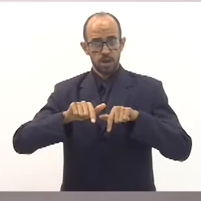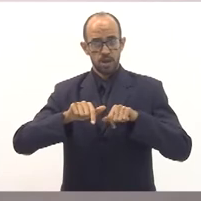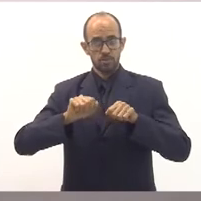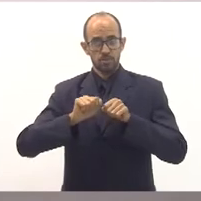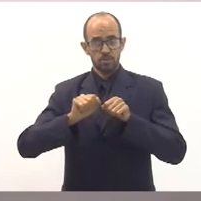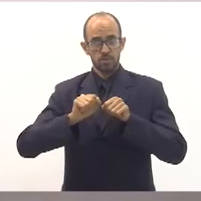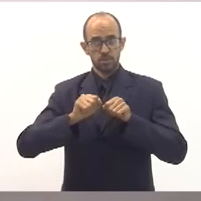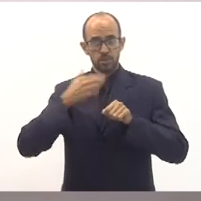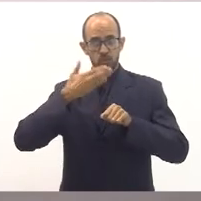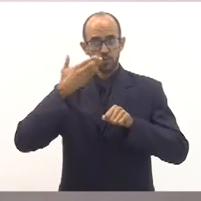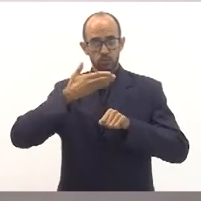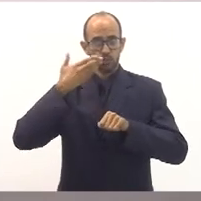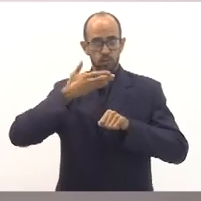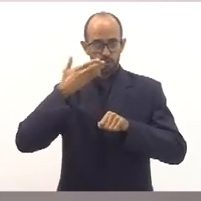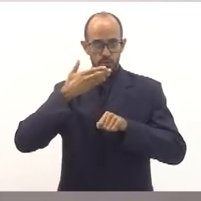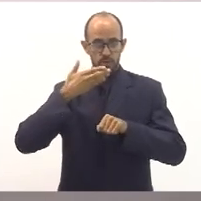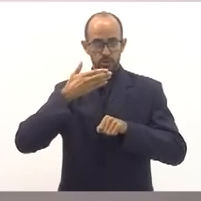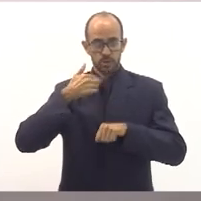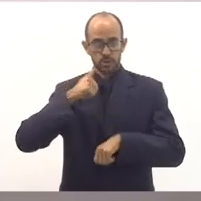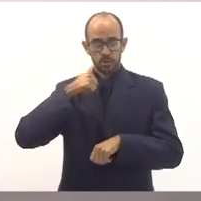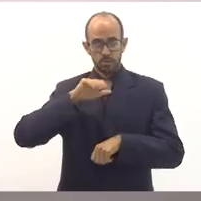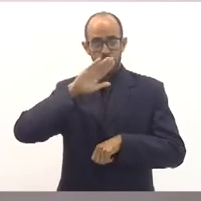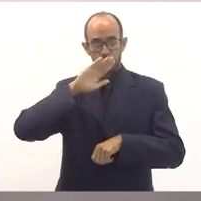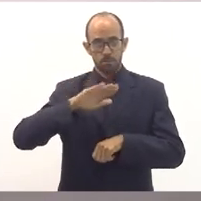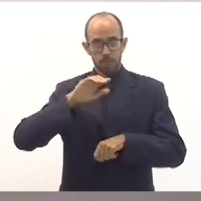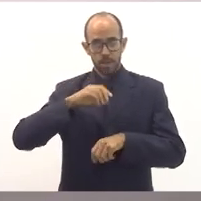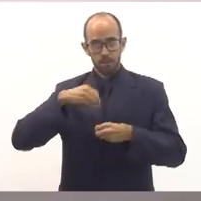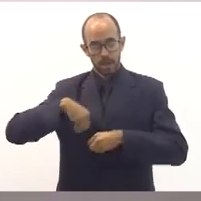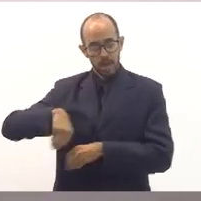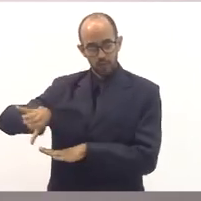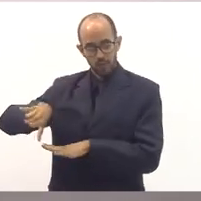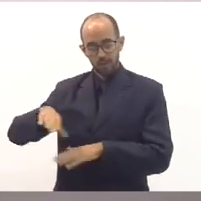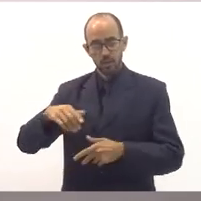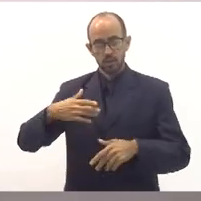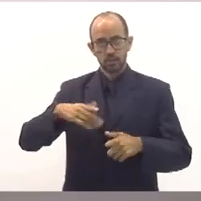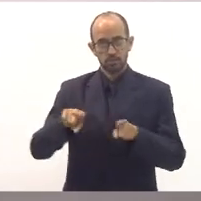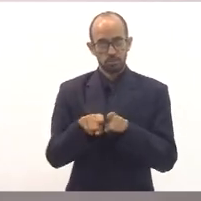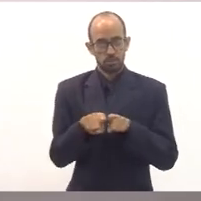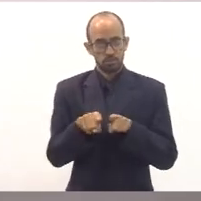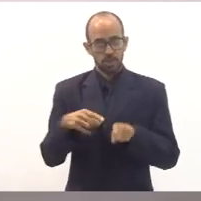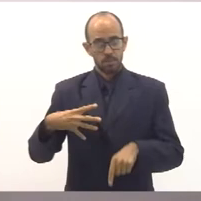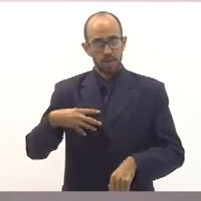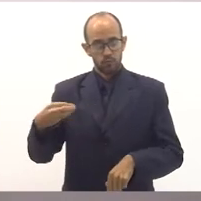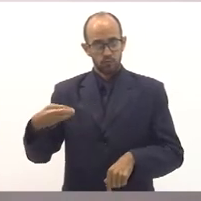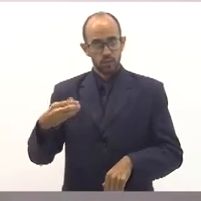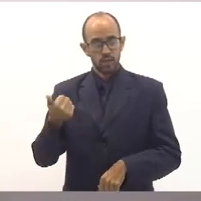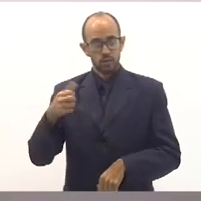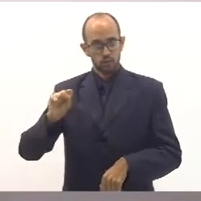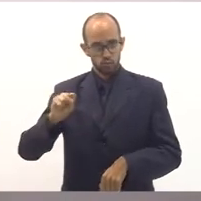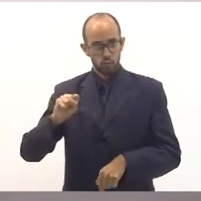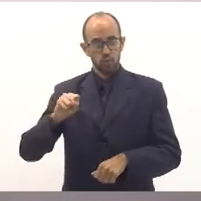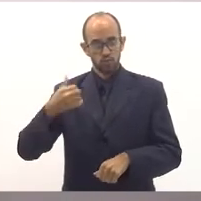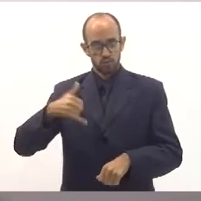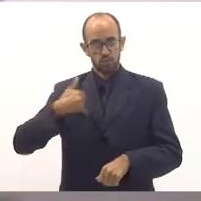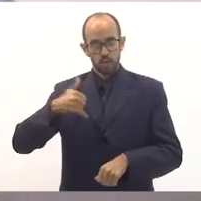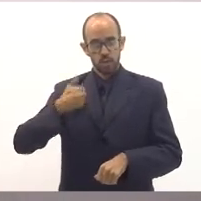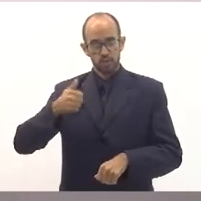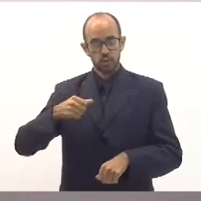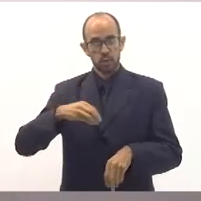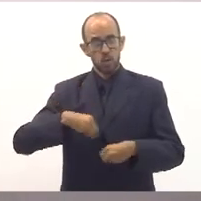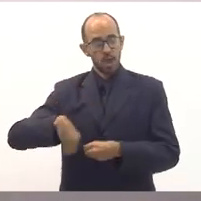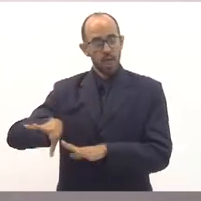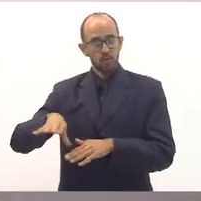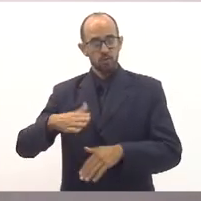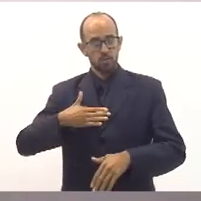que minha mãe me levava e levava minha filha que agora tá com 18 anos de novo ou faz mais escorre e levo meu filho